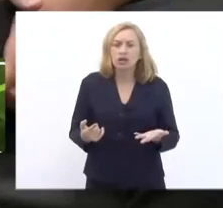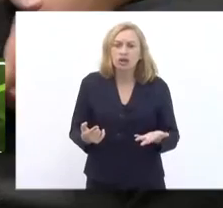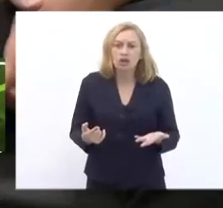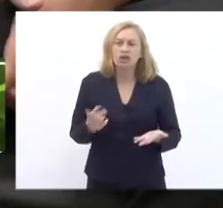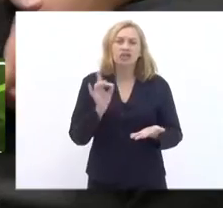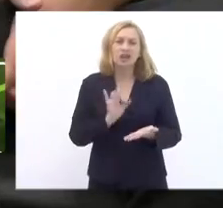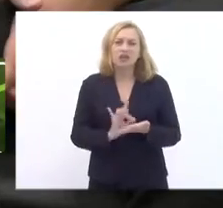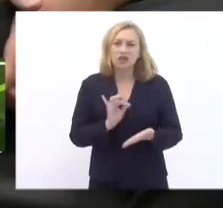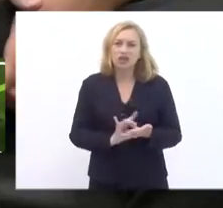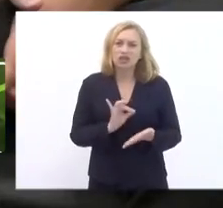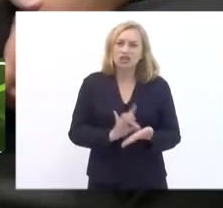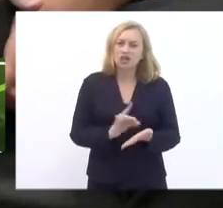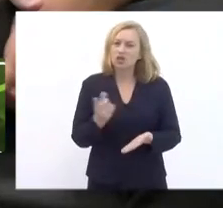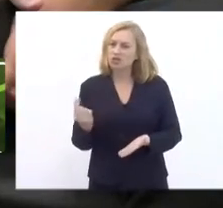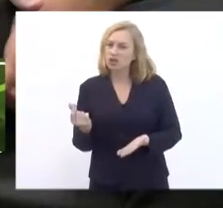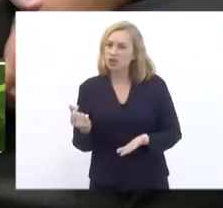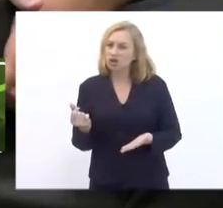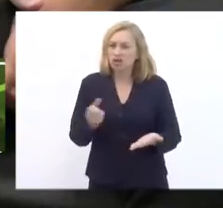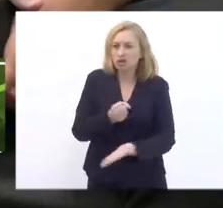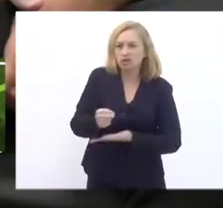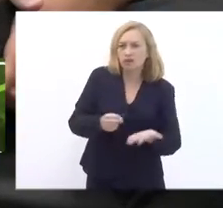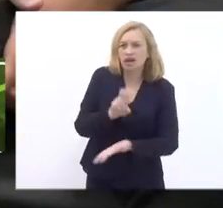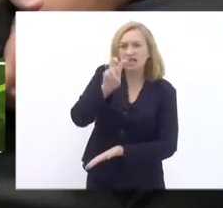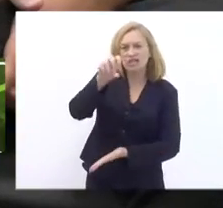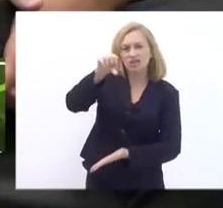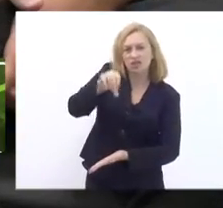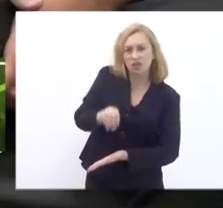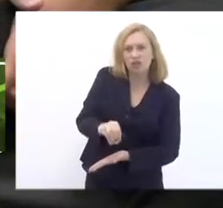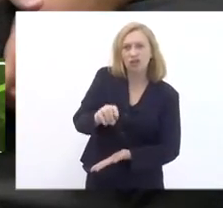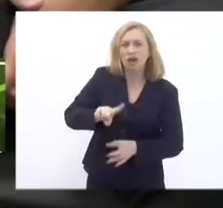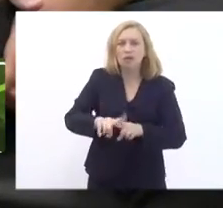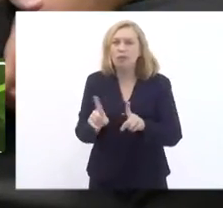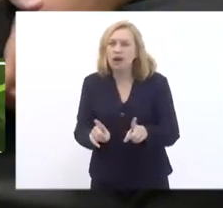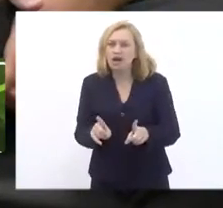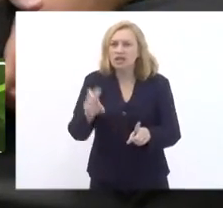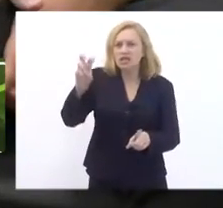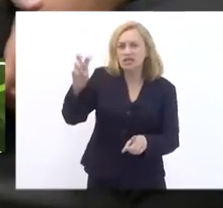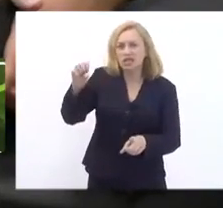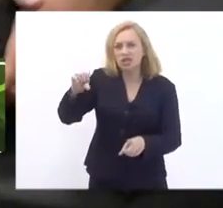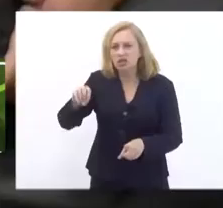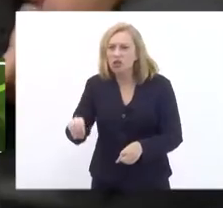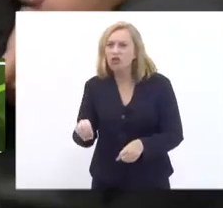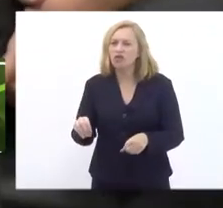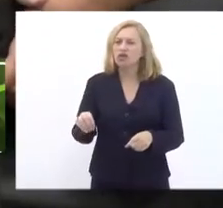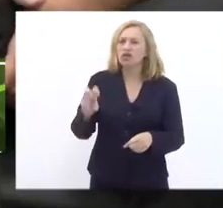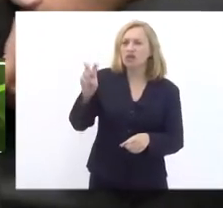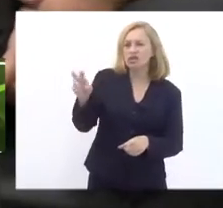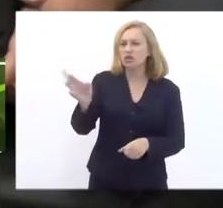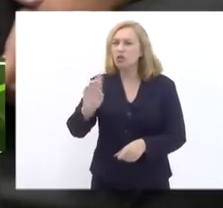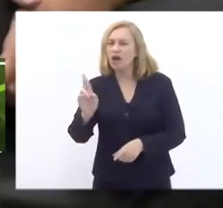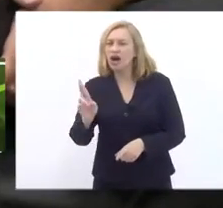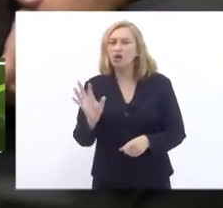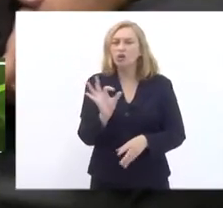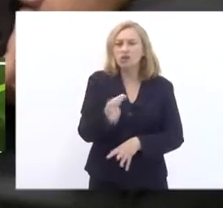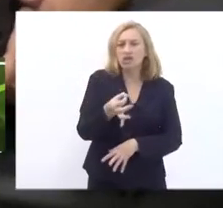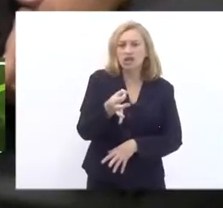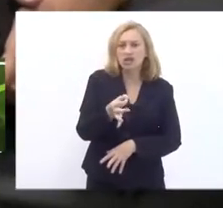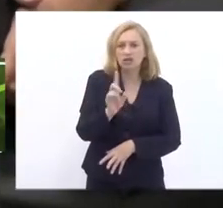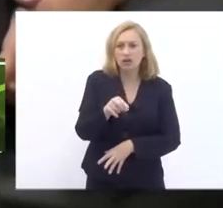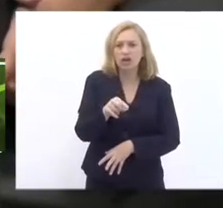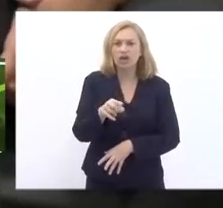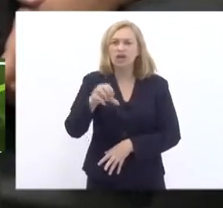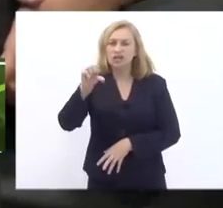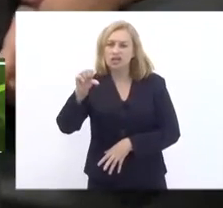realidade, a tarifa que era de base era R$ 5,90. Mas, seja R$ 5,90 ou seja R$ 5,00, o fato é que, com